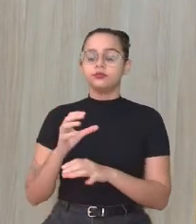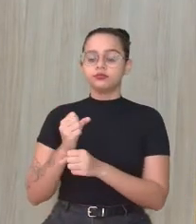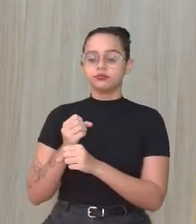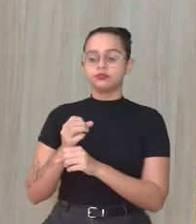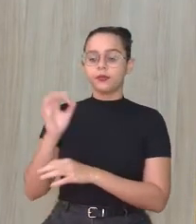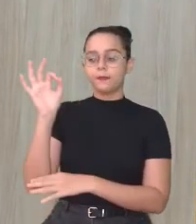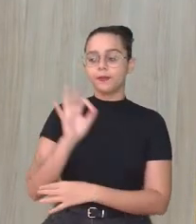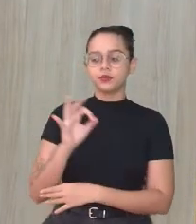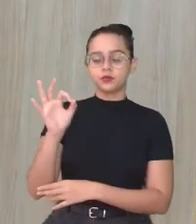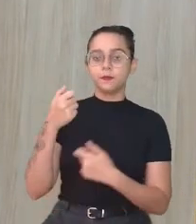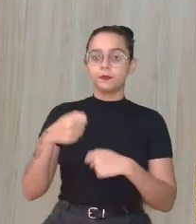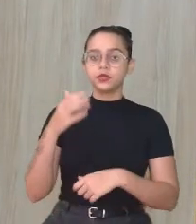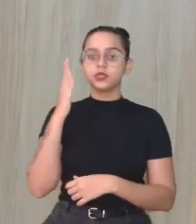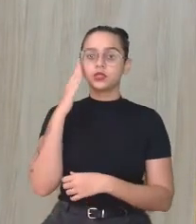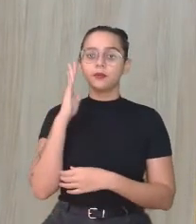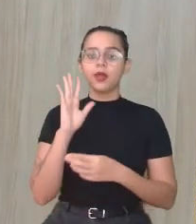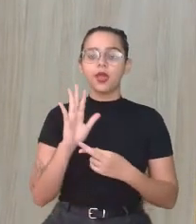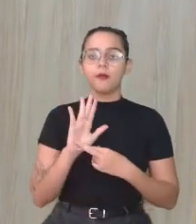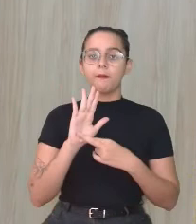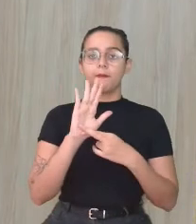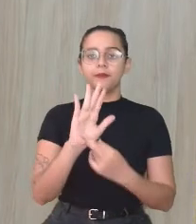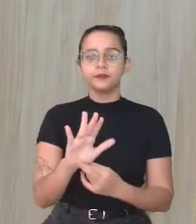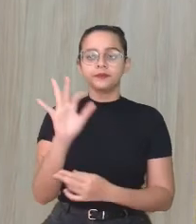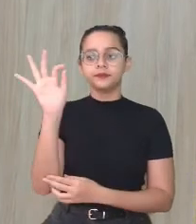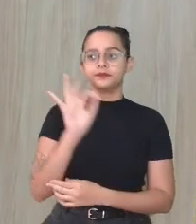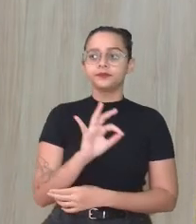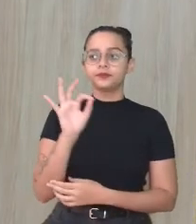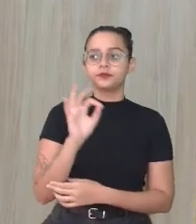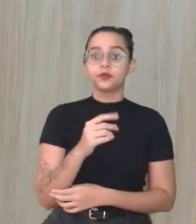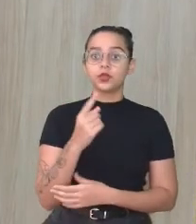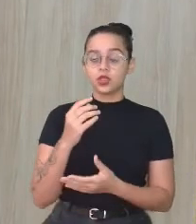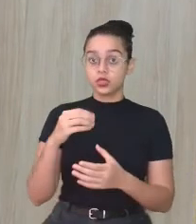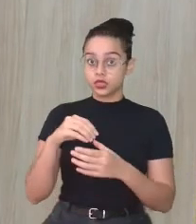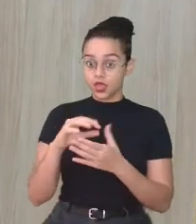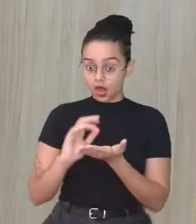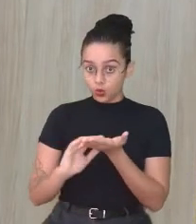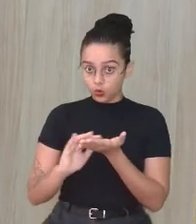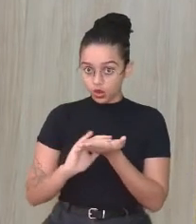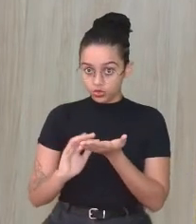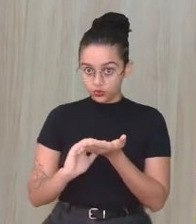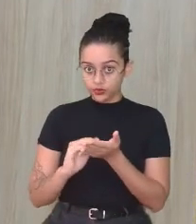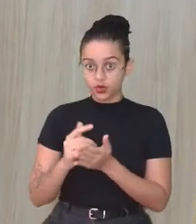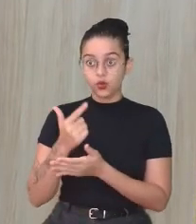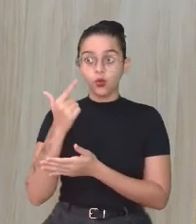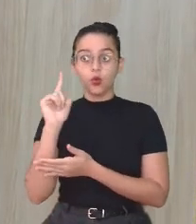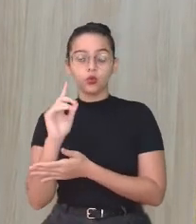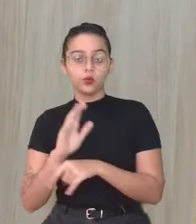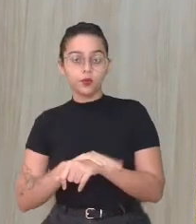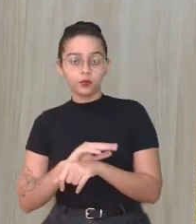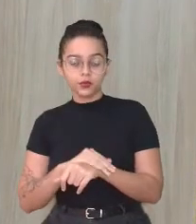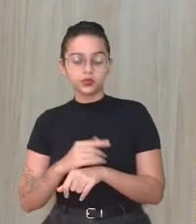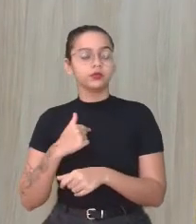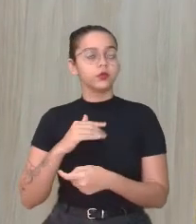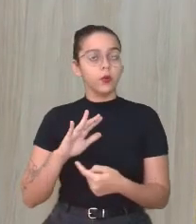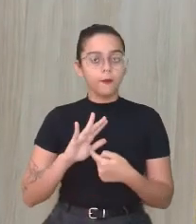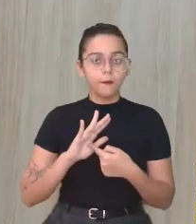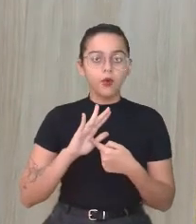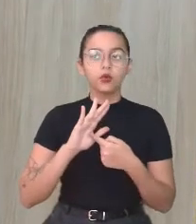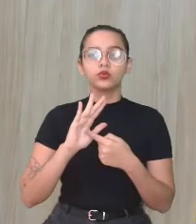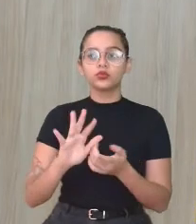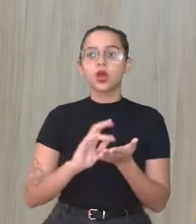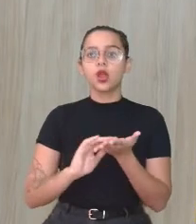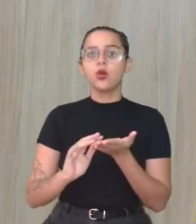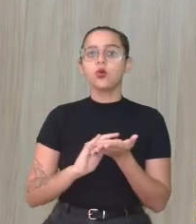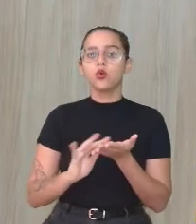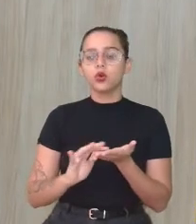percentuais é saber representar a porcentagem numa calculadora, certo? Em outros momentos, eu vou trazer a